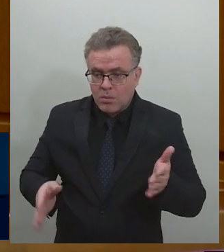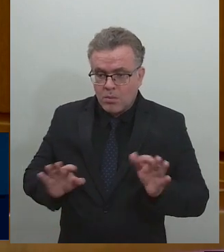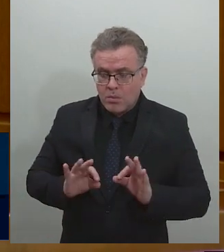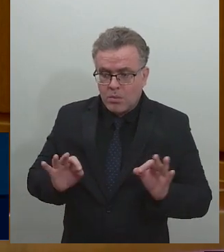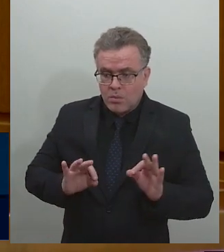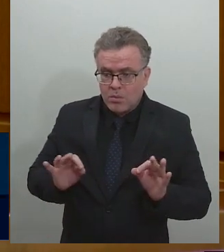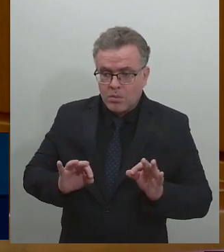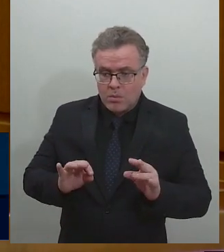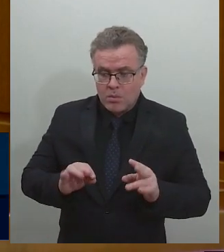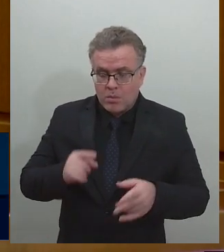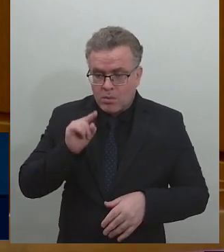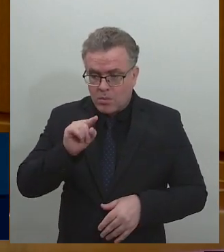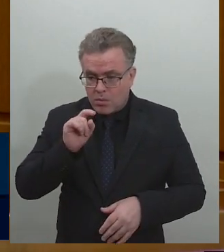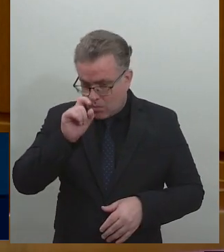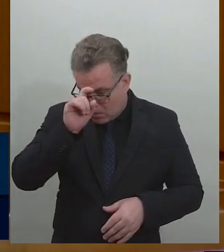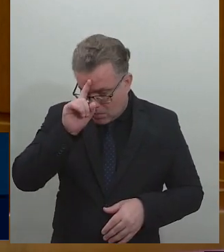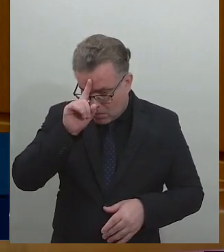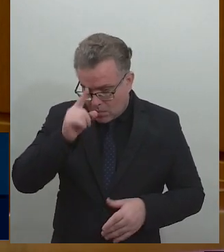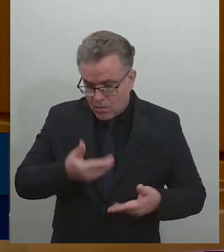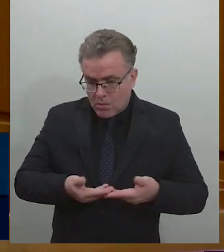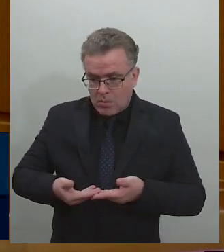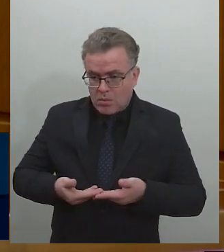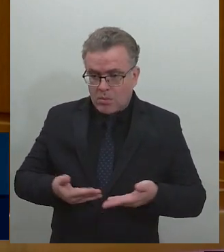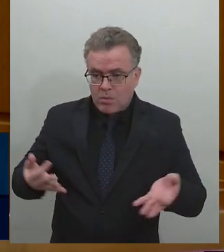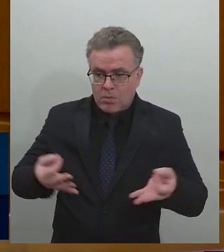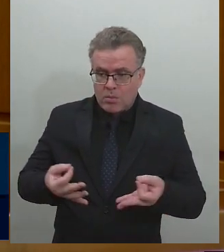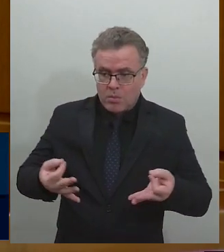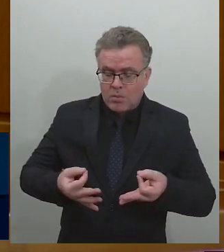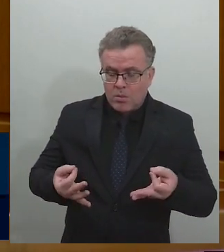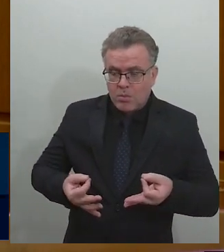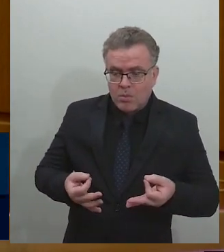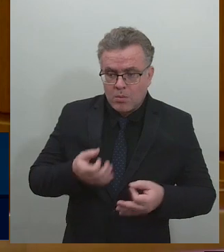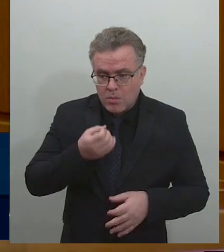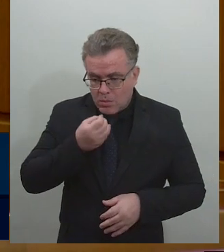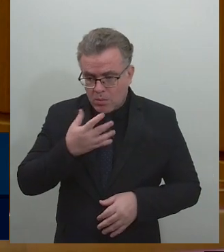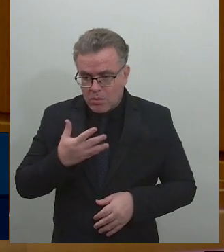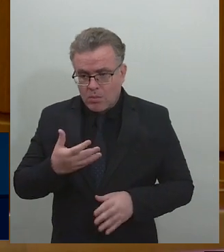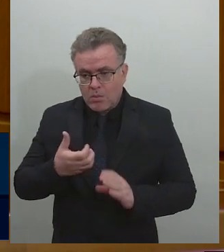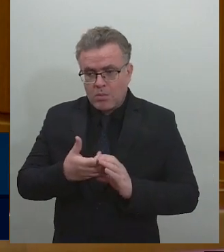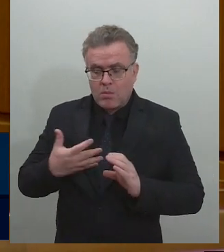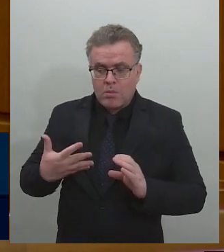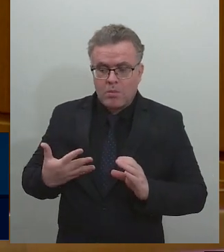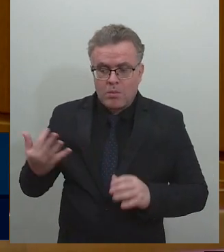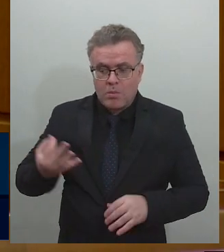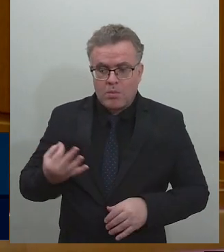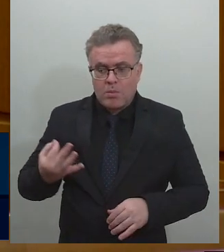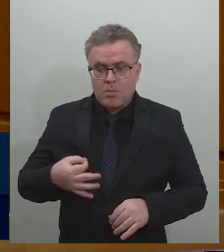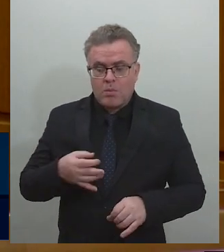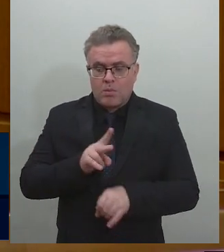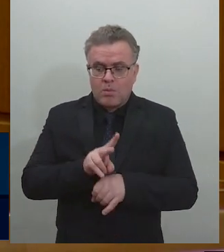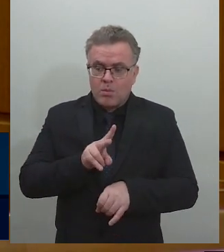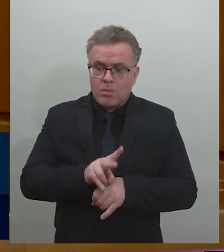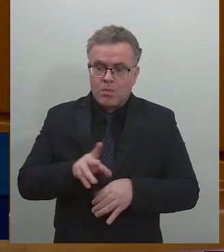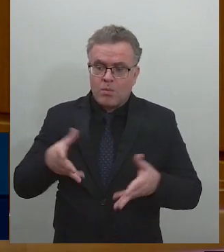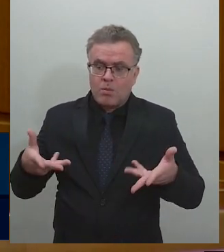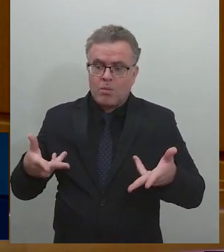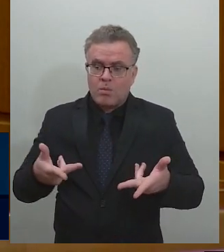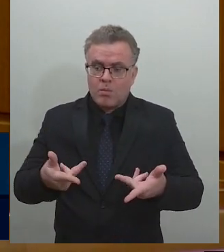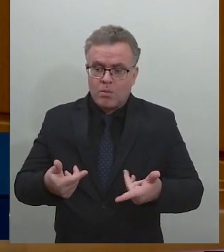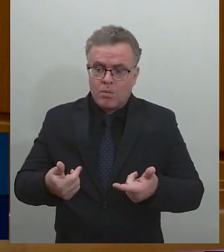com um aspecto neonatal de alta resolução para atender as